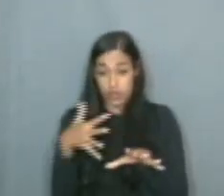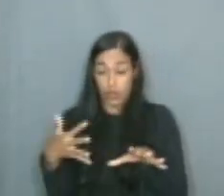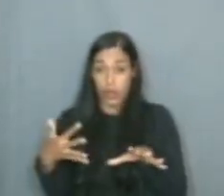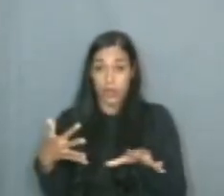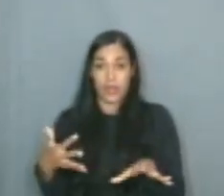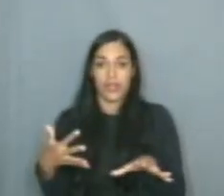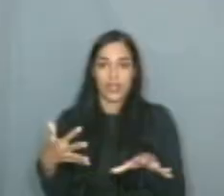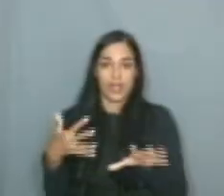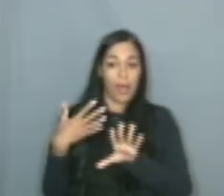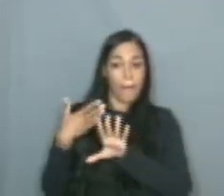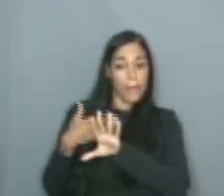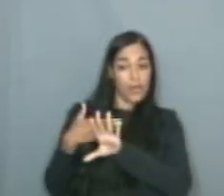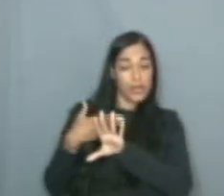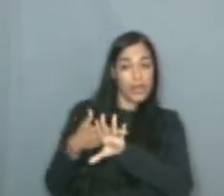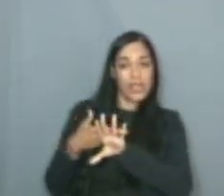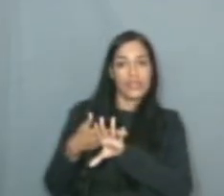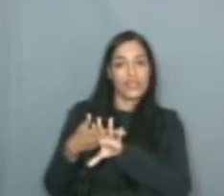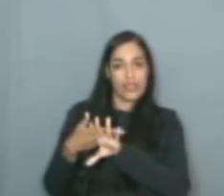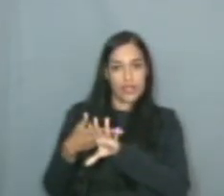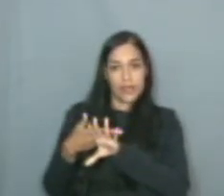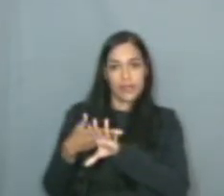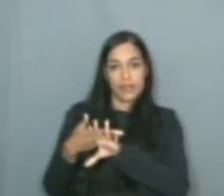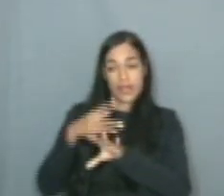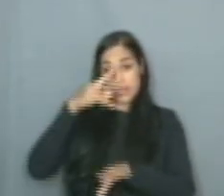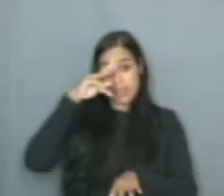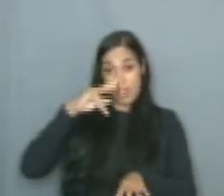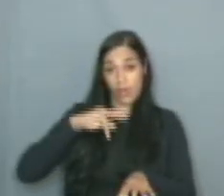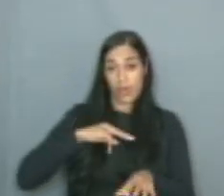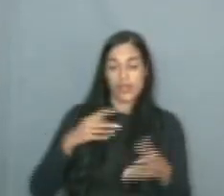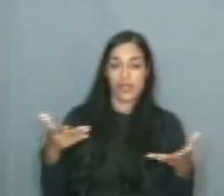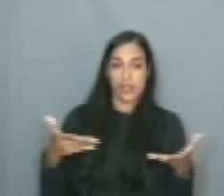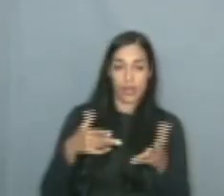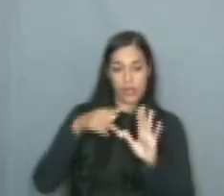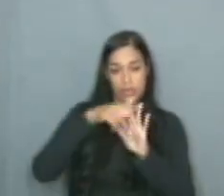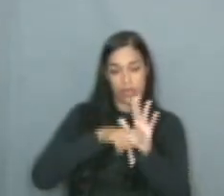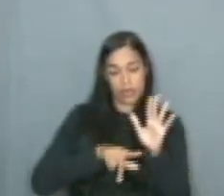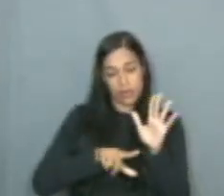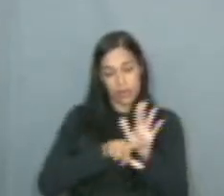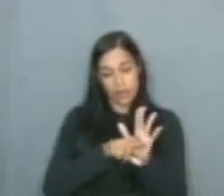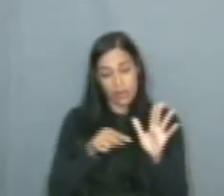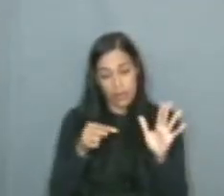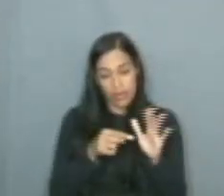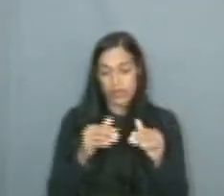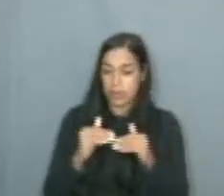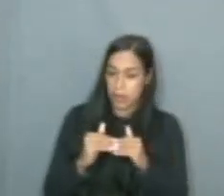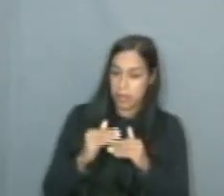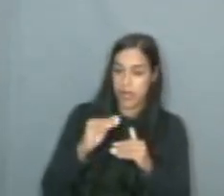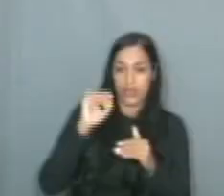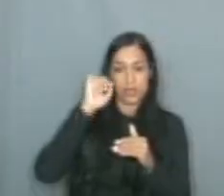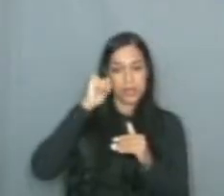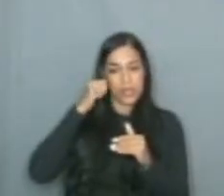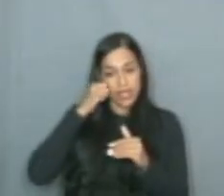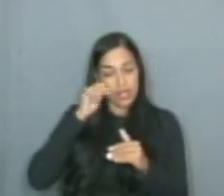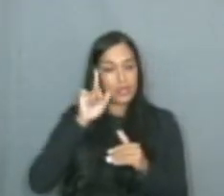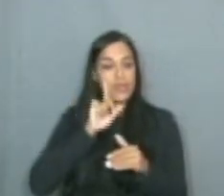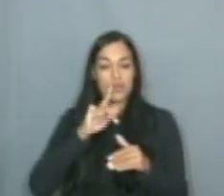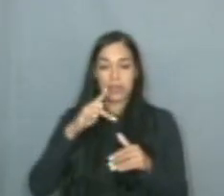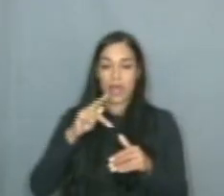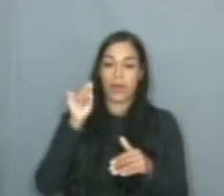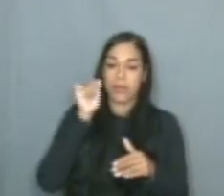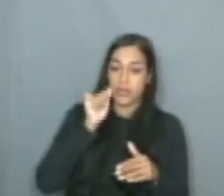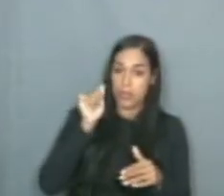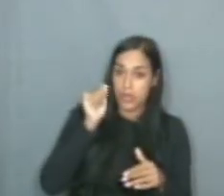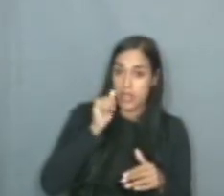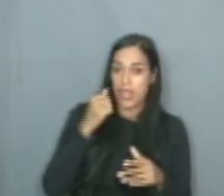por trás das coxias, está sendo vista e reconhecida nesse projeto de lei. Por mais pretos, pardos, pobres, mulheres